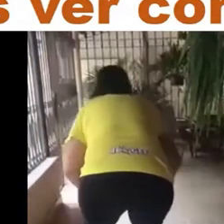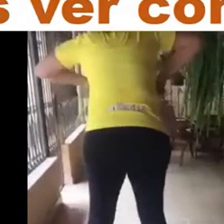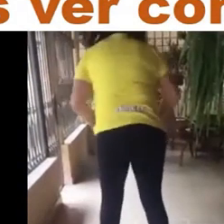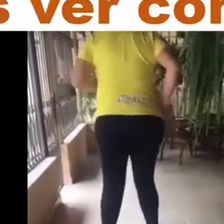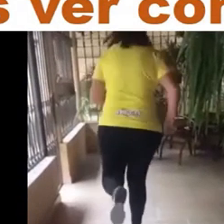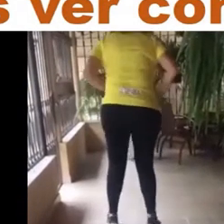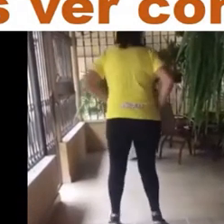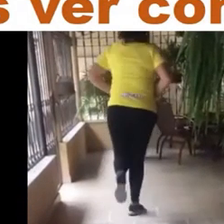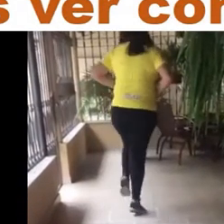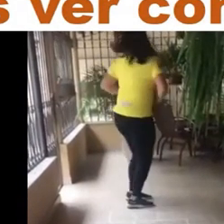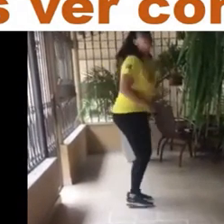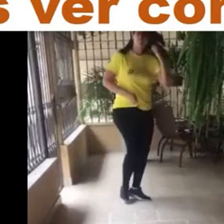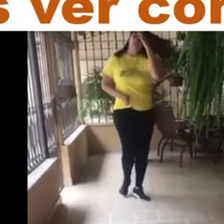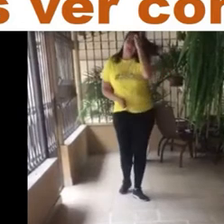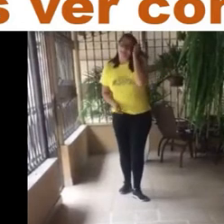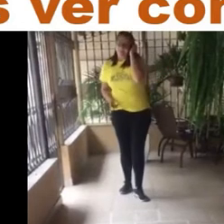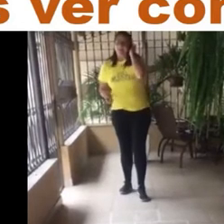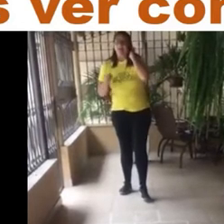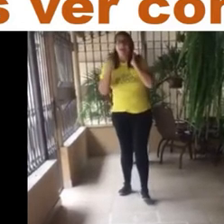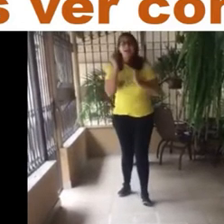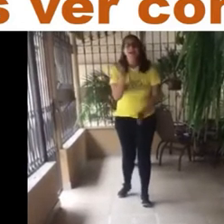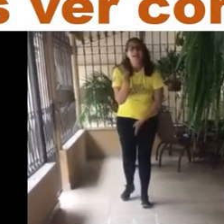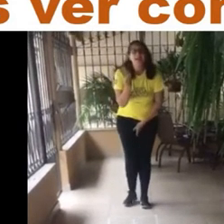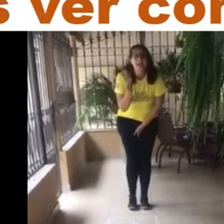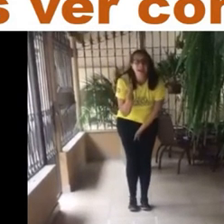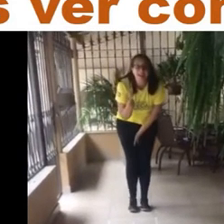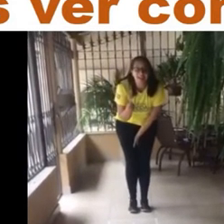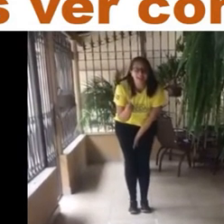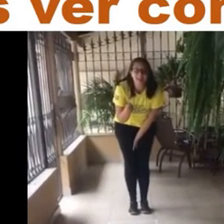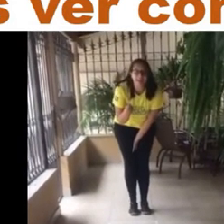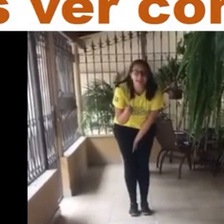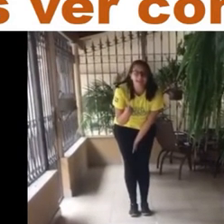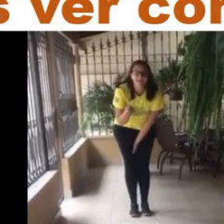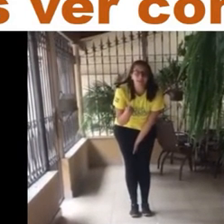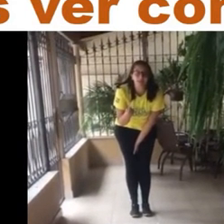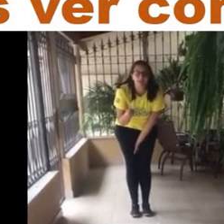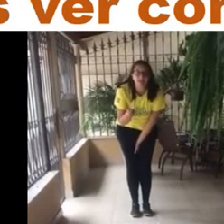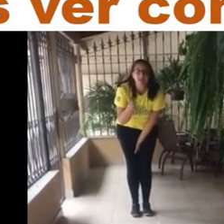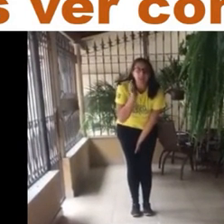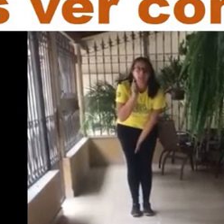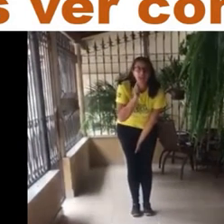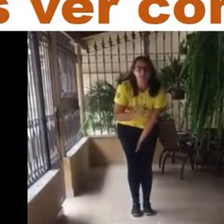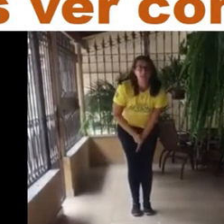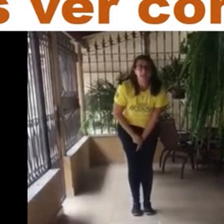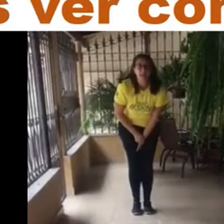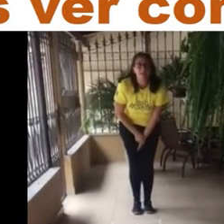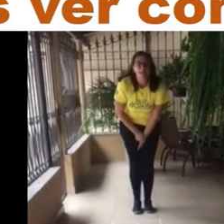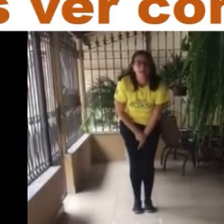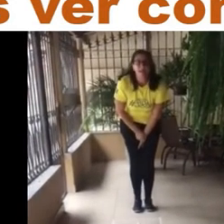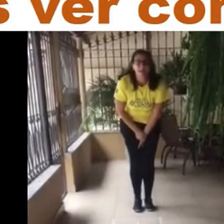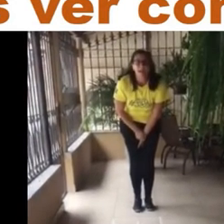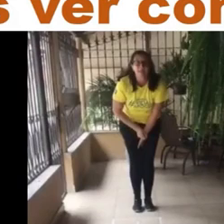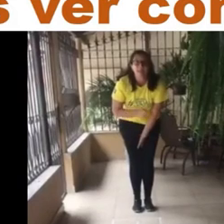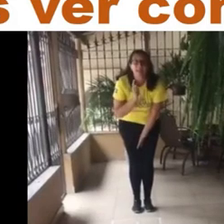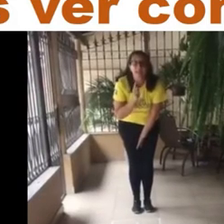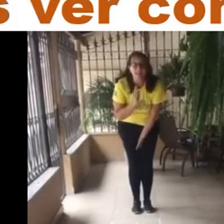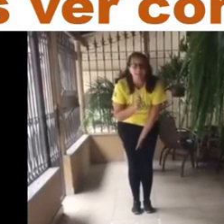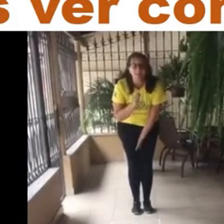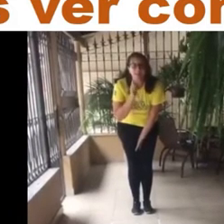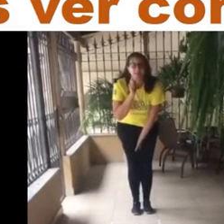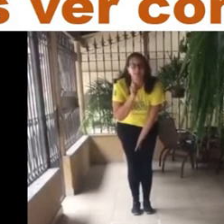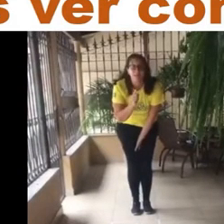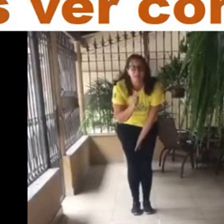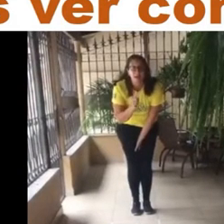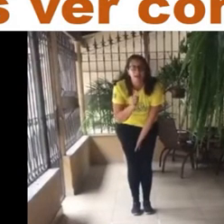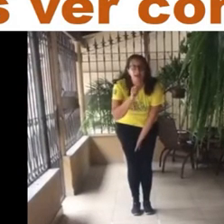Pega a pedrinha? Voltei É essa a nossa brincadeira de hoje Chama o papai e a mamãe pra brincar E